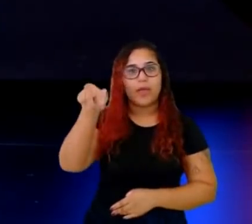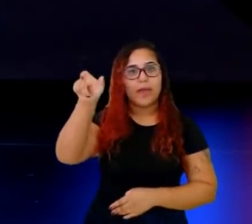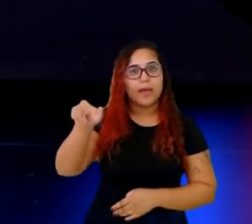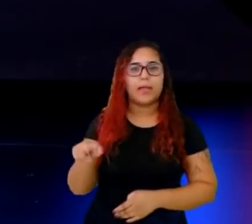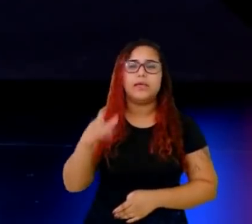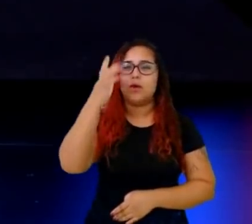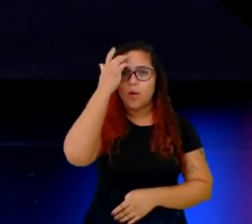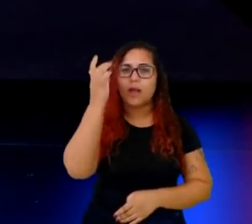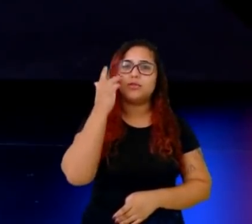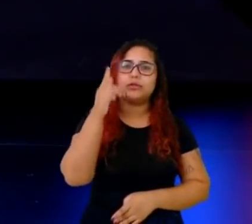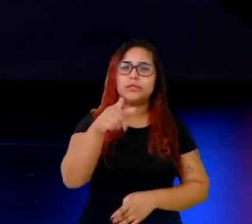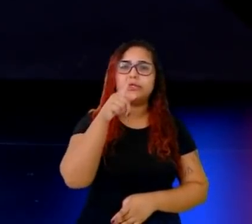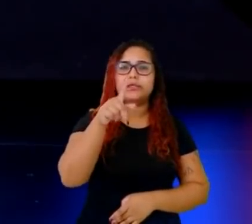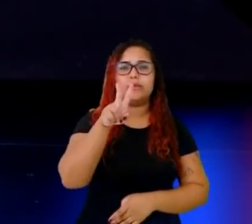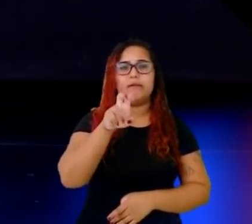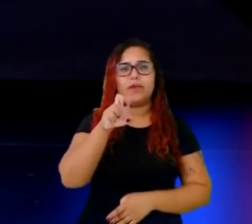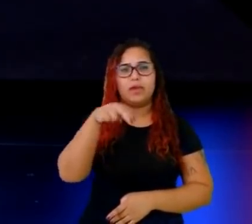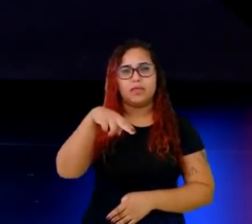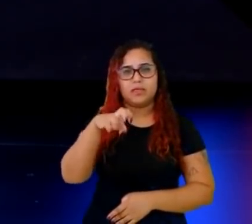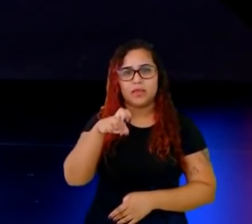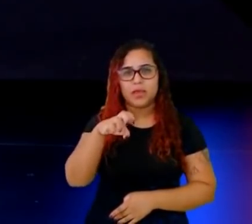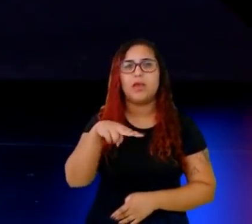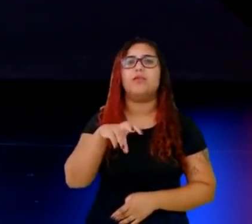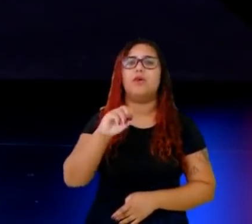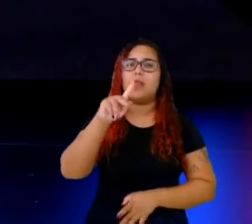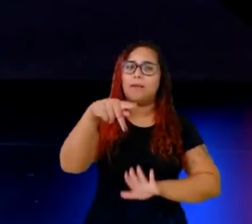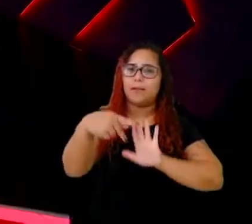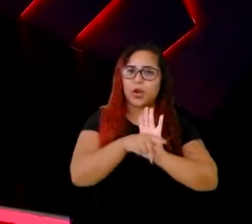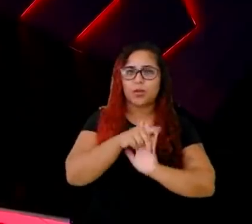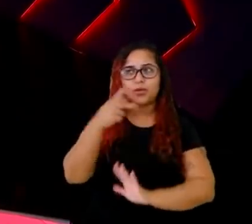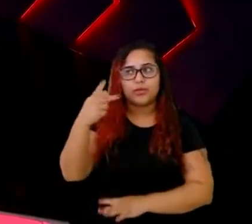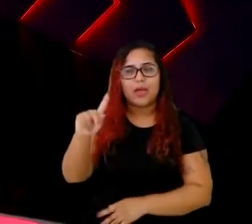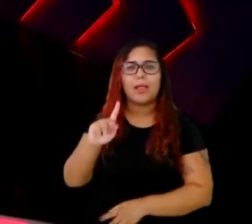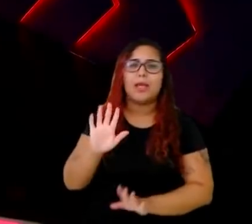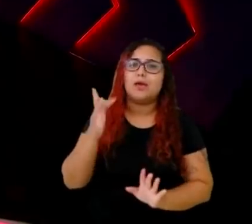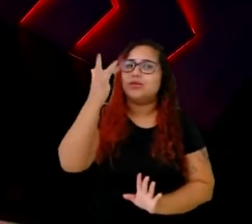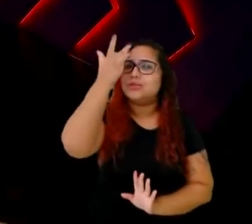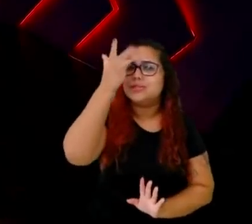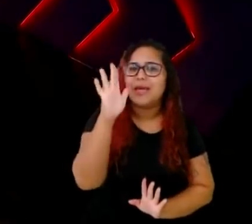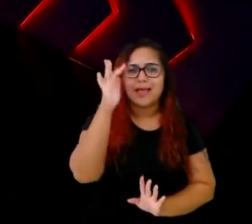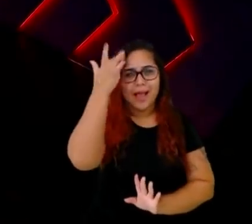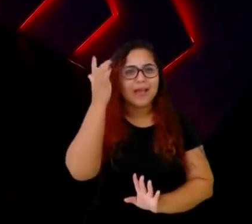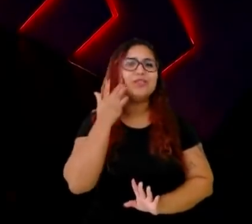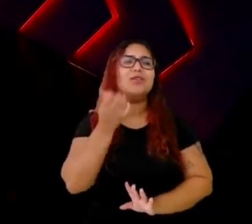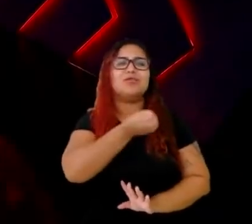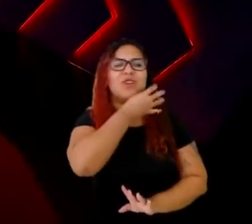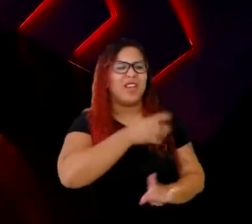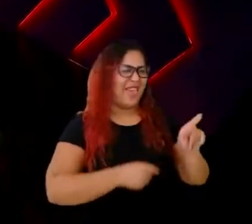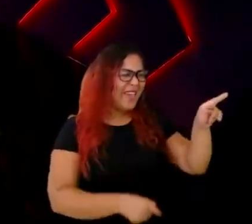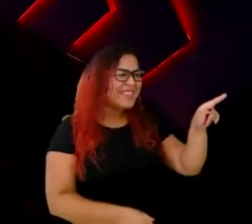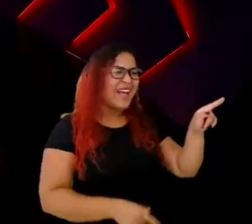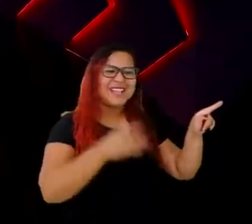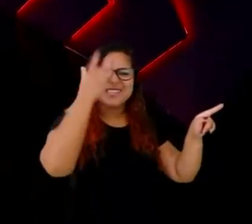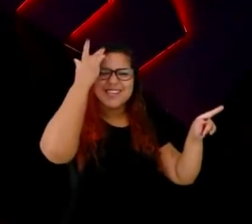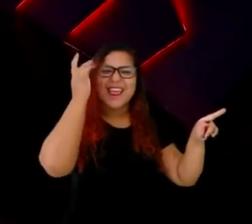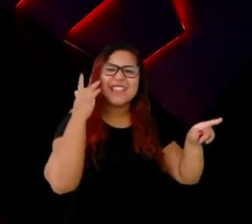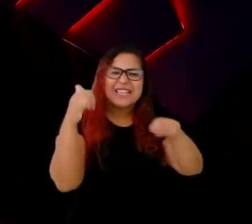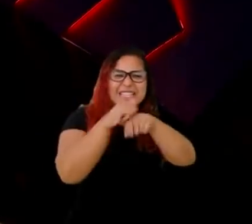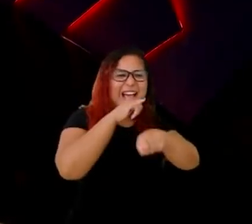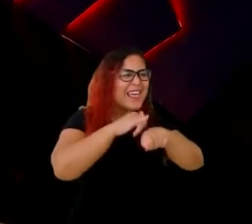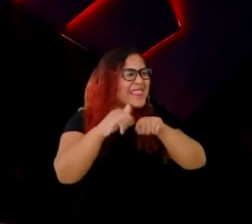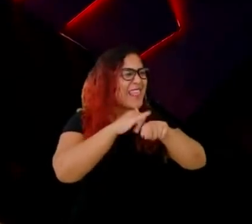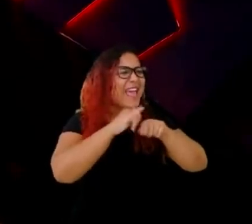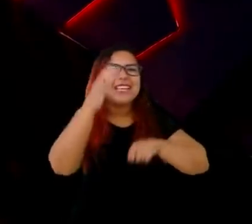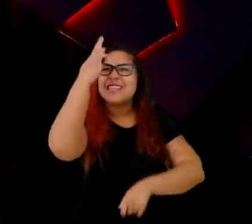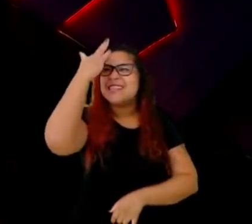percebe que a Rafa, às vezes, a gente não entende uma peça dela, mas quando a gente começa a olhar direito, vai se encaixando o look, vai, né? Vai, vai. Vai fazendo sentido o look,